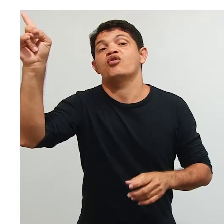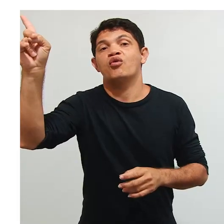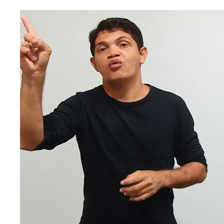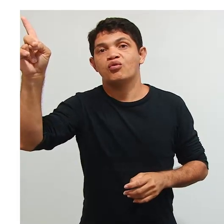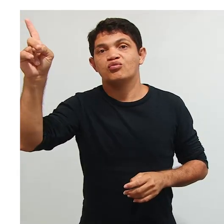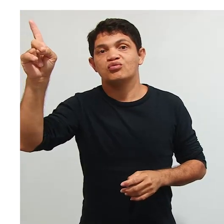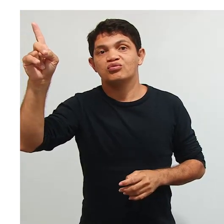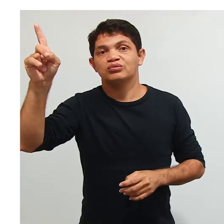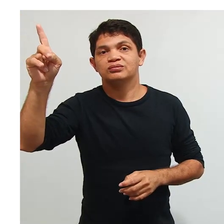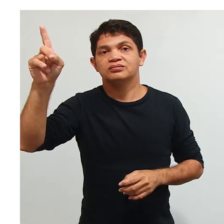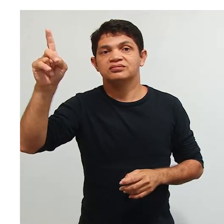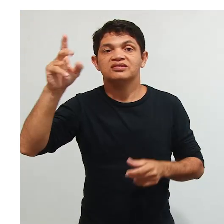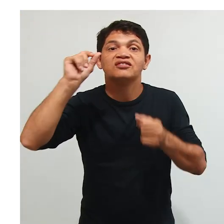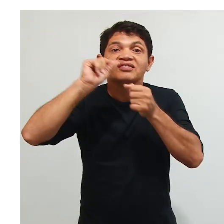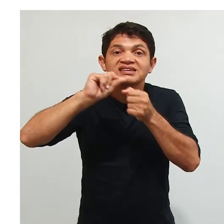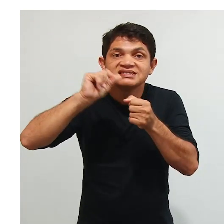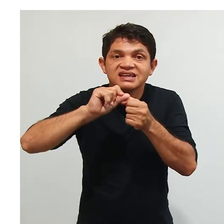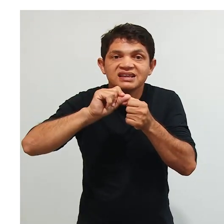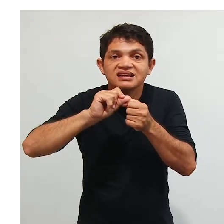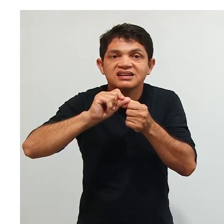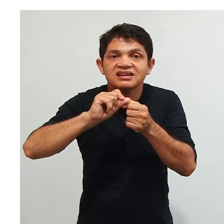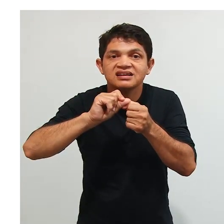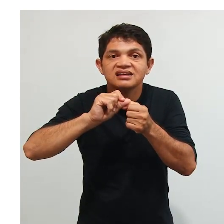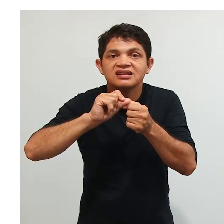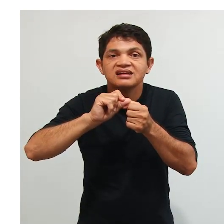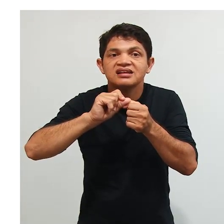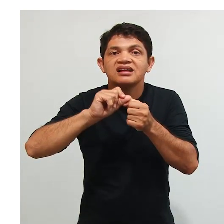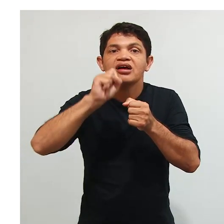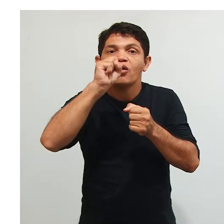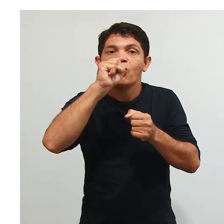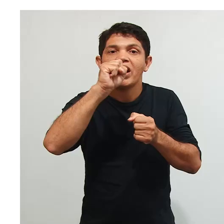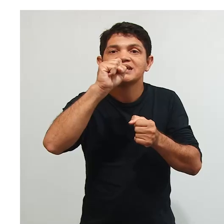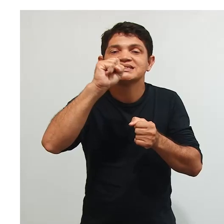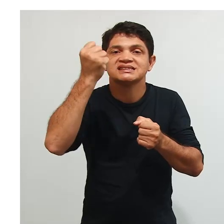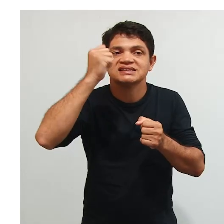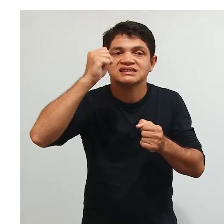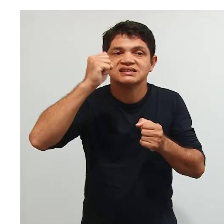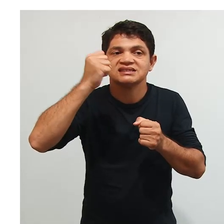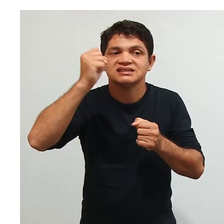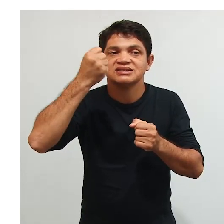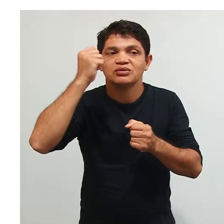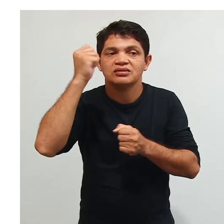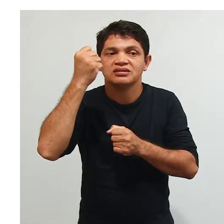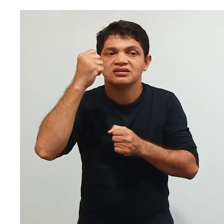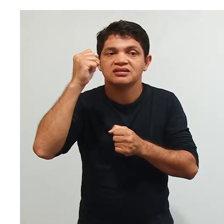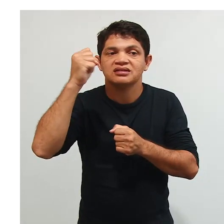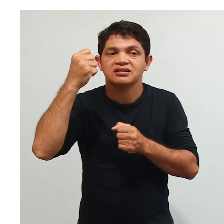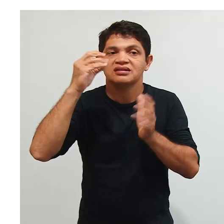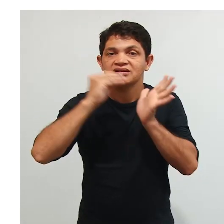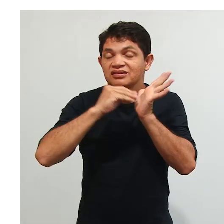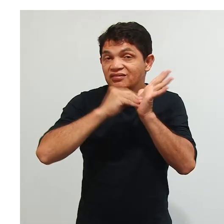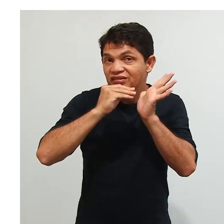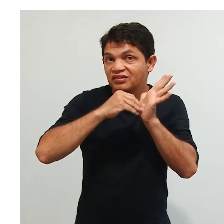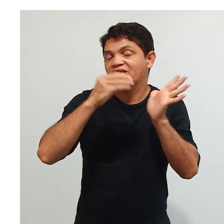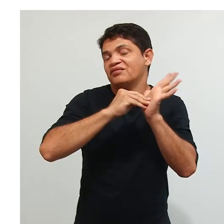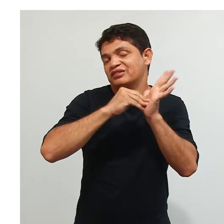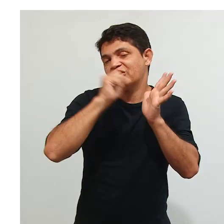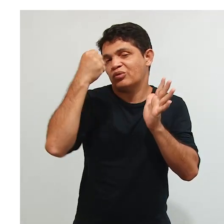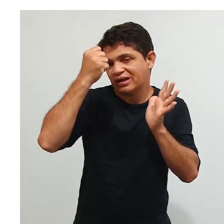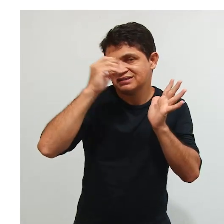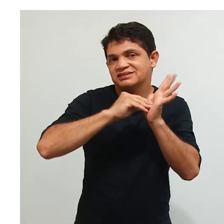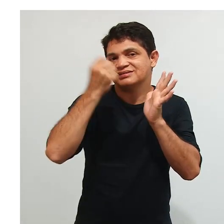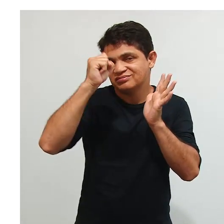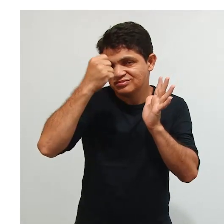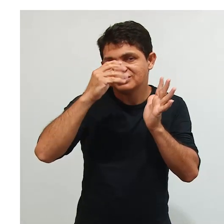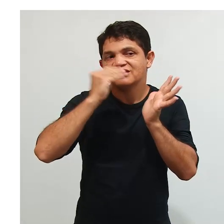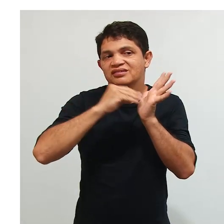caso seria eles foram, fazer o S, que substituiu aqui, no caso teria que ser